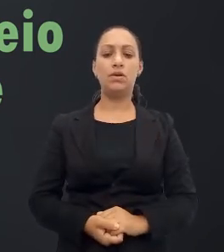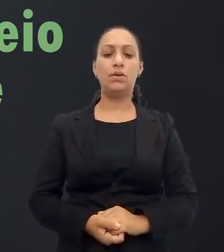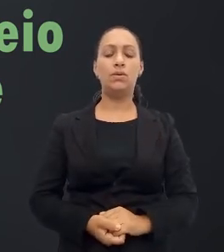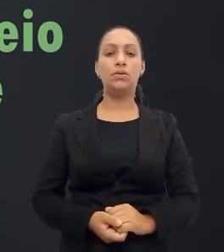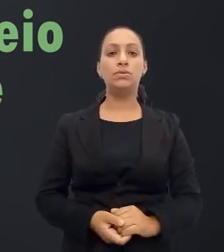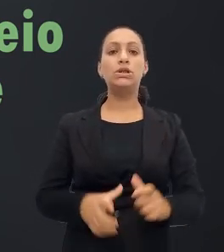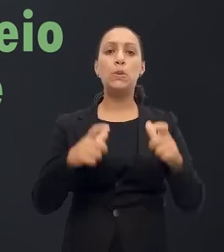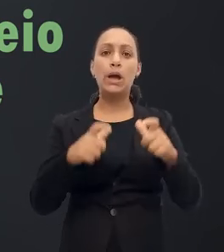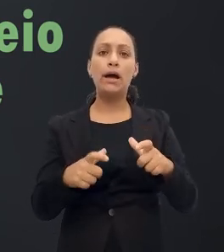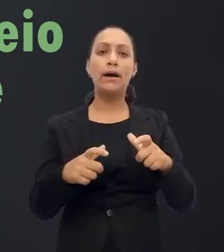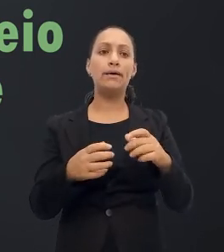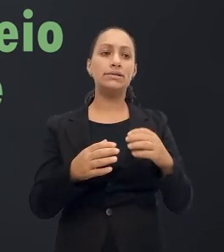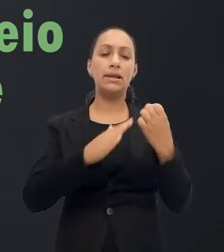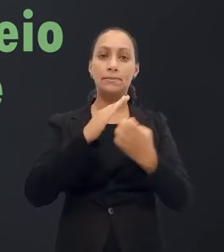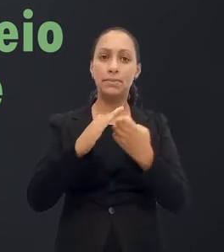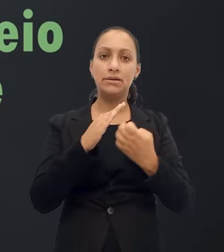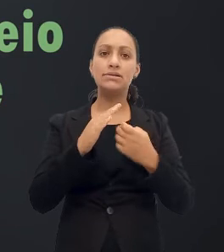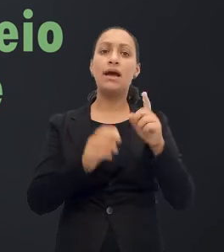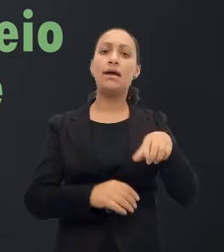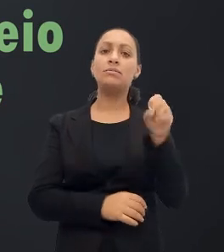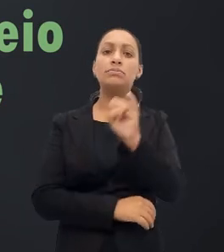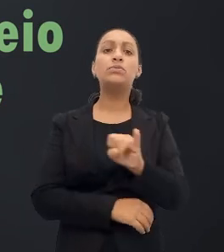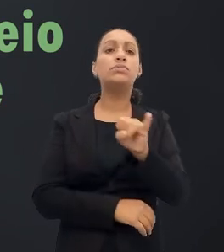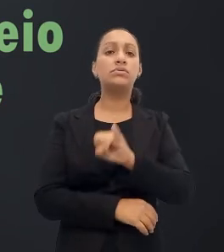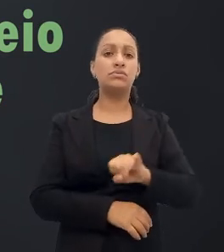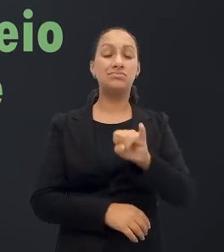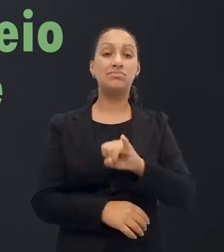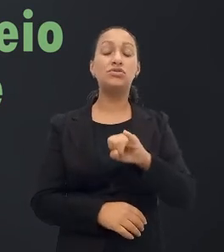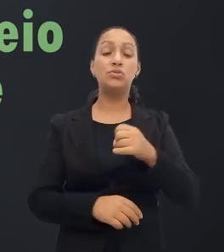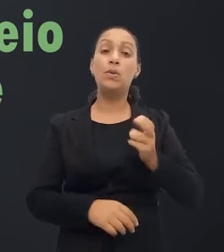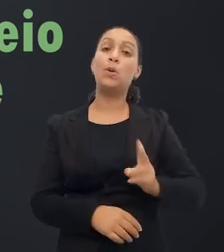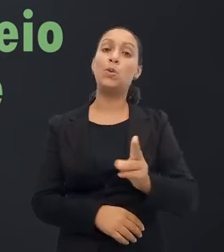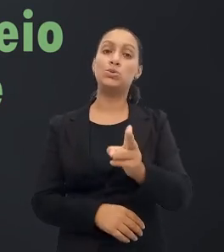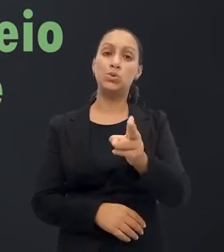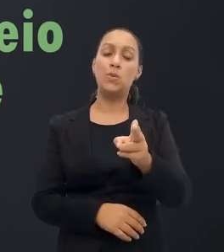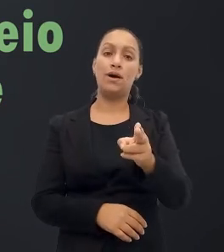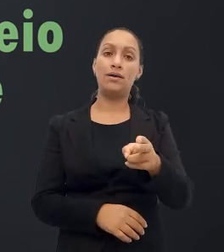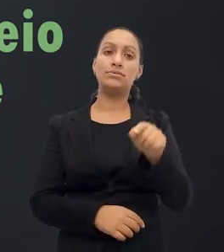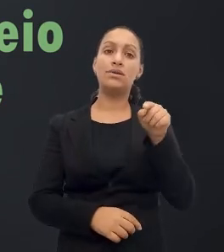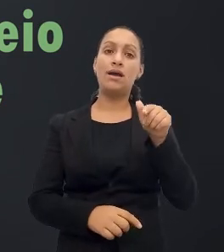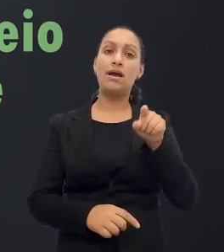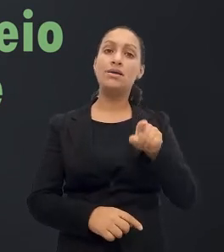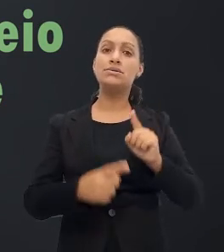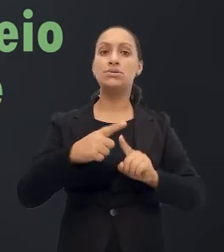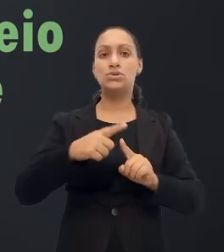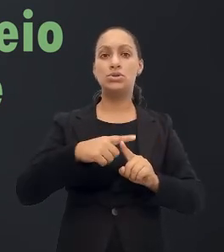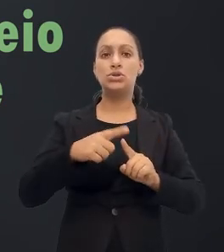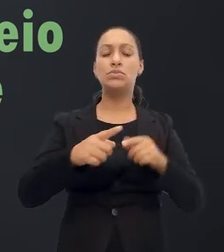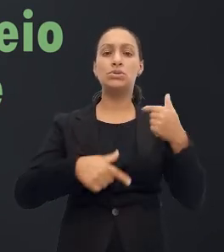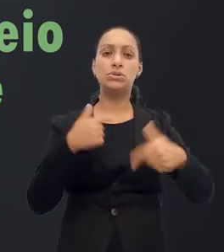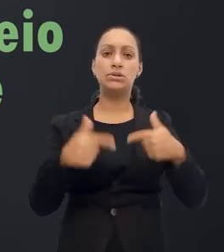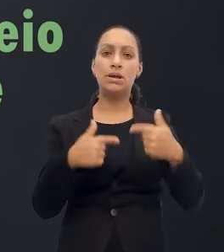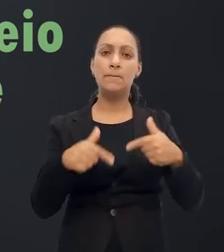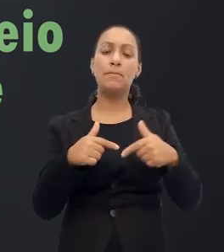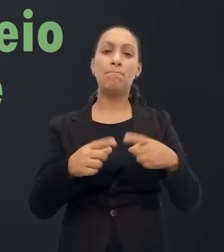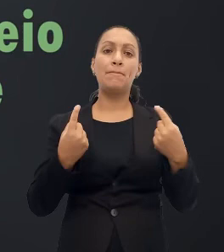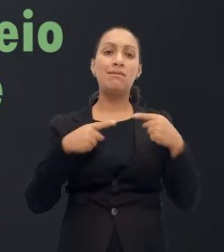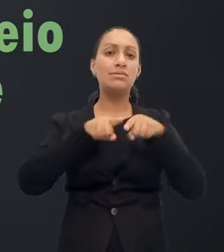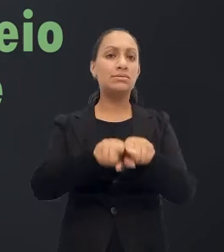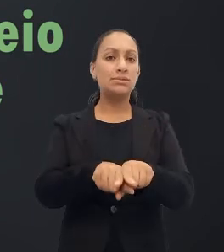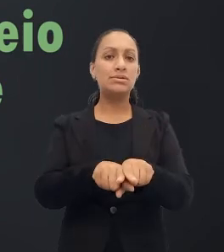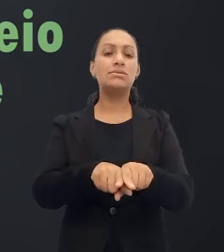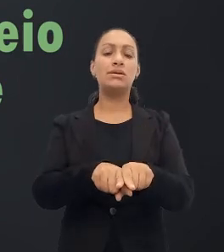as companhias de saneamento são importantíssimas para dar continuidade a esse tipo de trabalho. Eles têm sido realmente parceiros